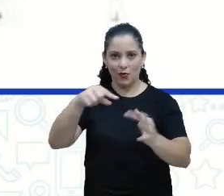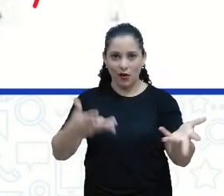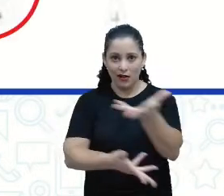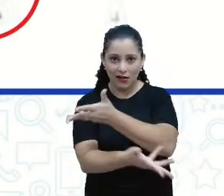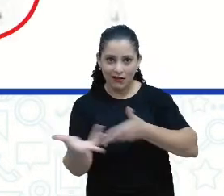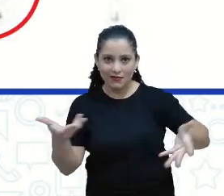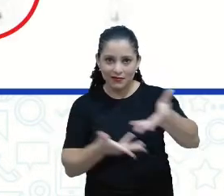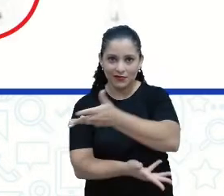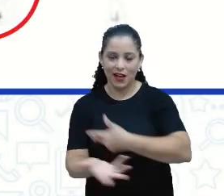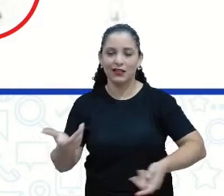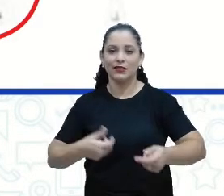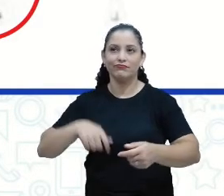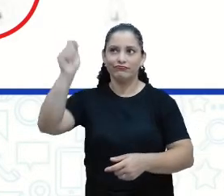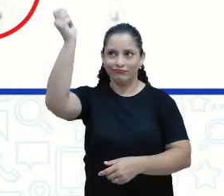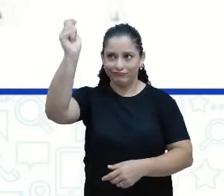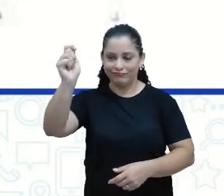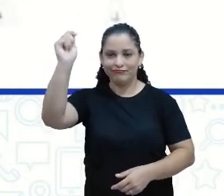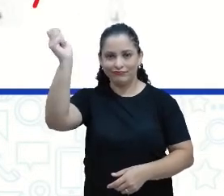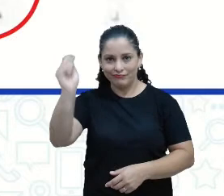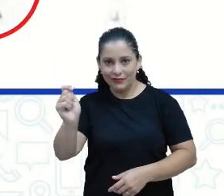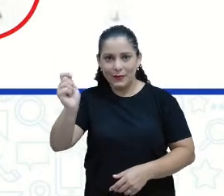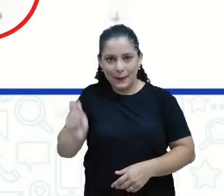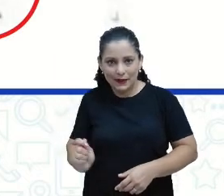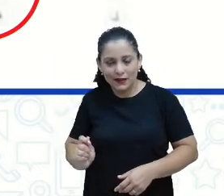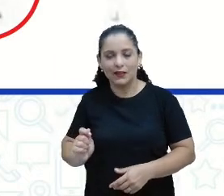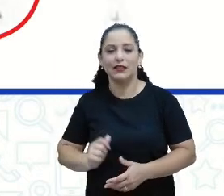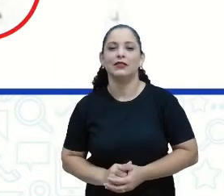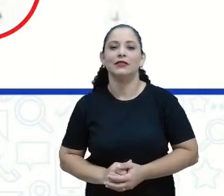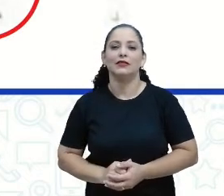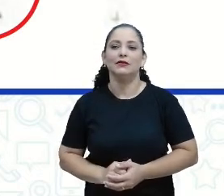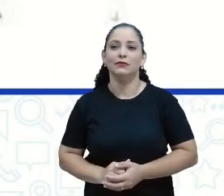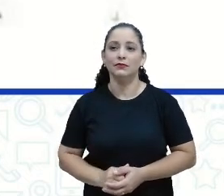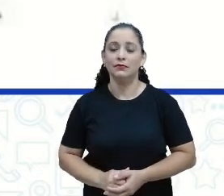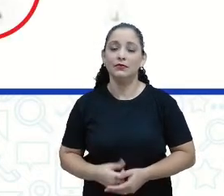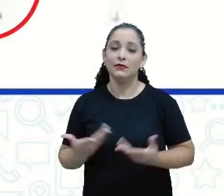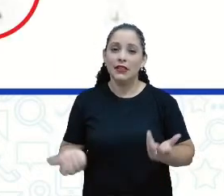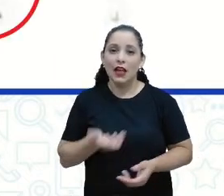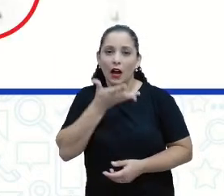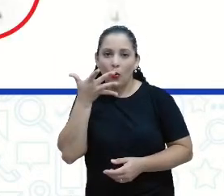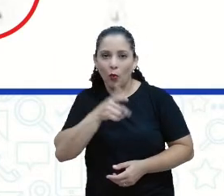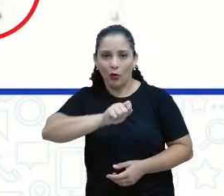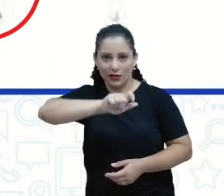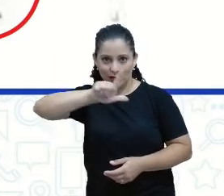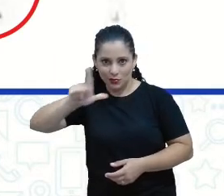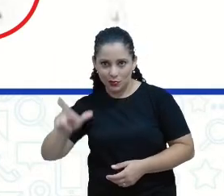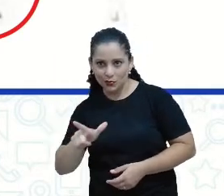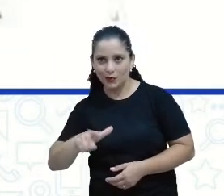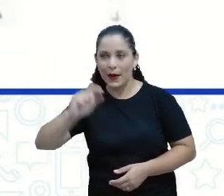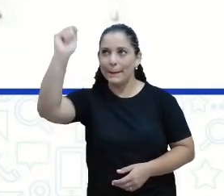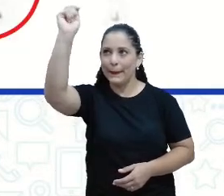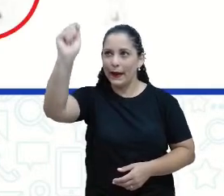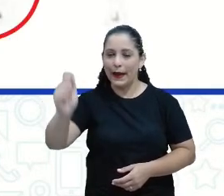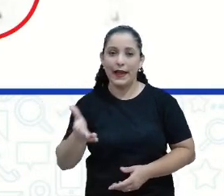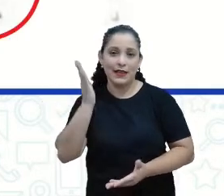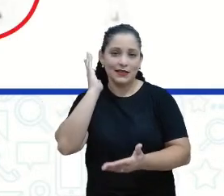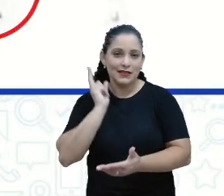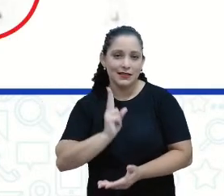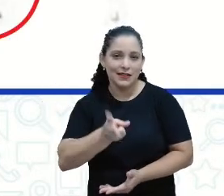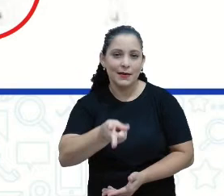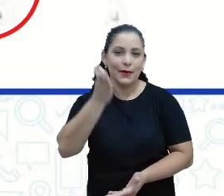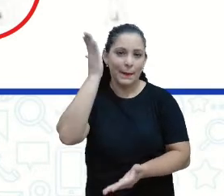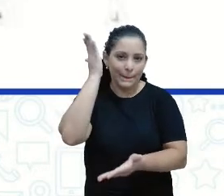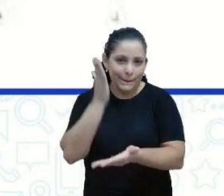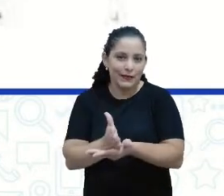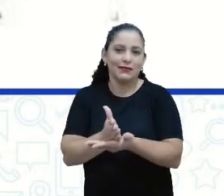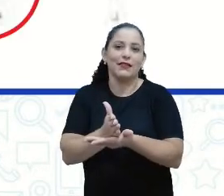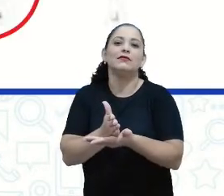essa parte que está sendo pintada, que pode notar que a parte que está sendo pintada é justamente a metade da